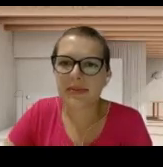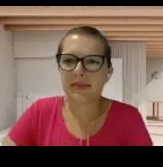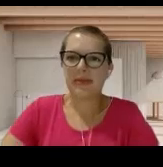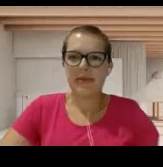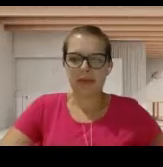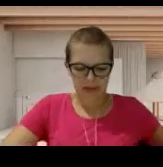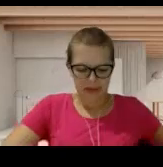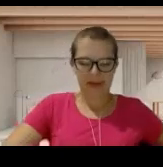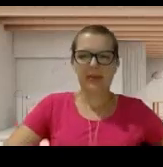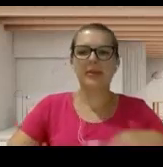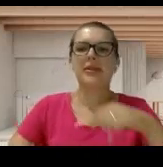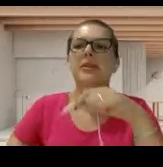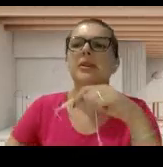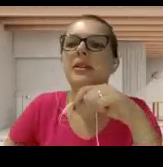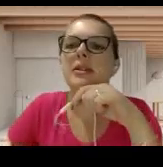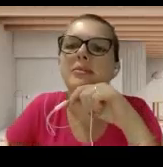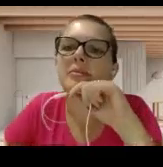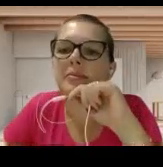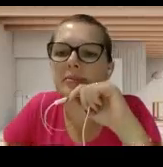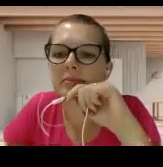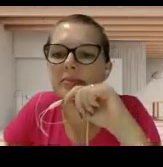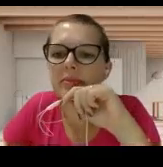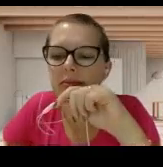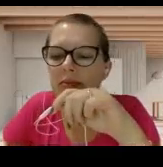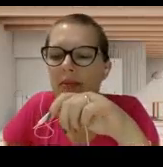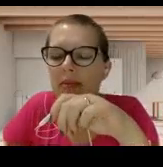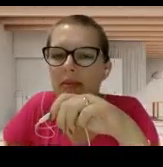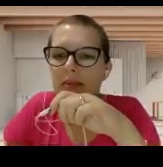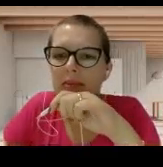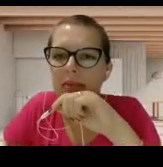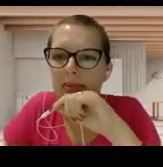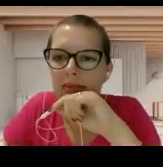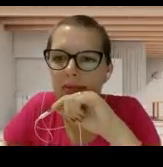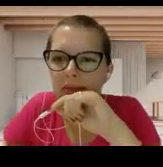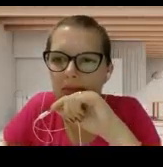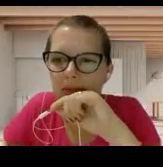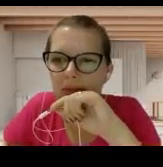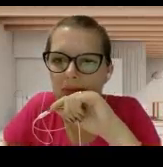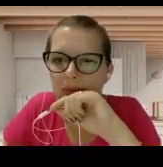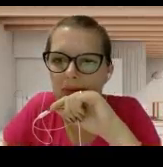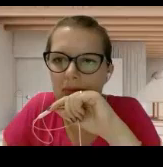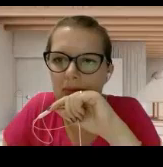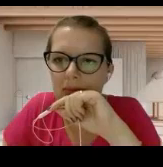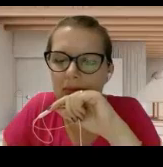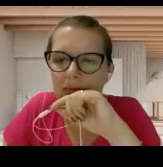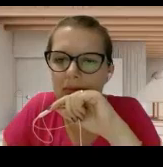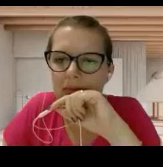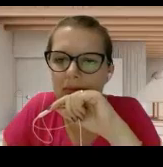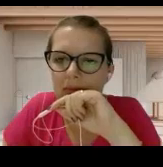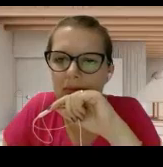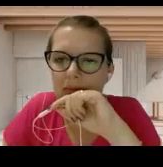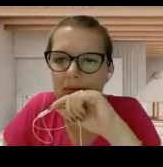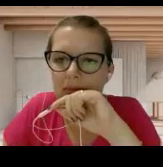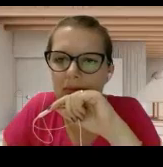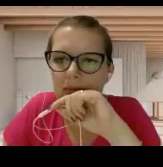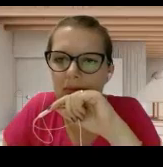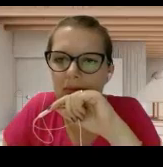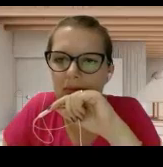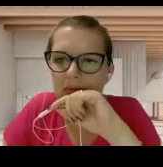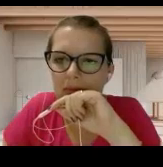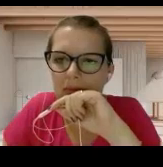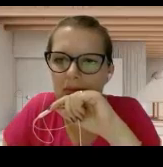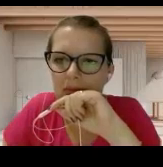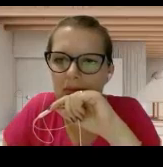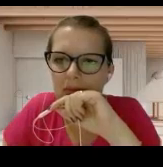papéis importantes. É uma área, né, muito importante e a vantagem que nós temos é uma engenharia que